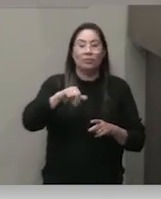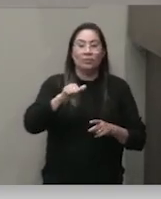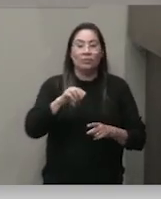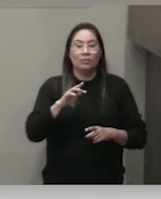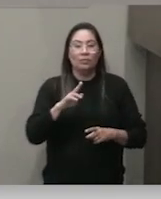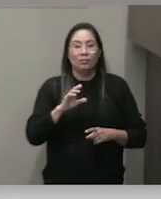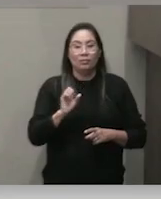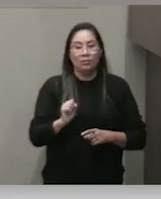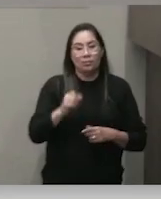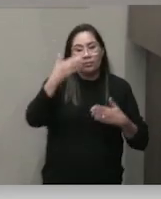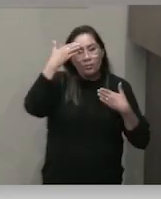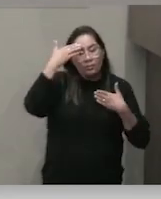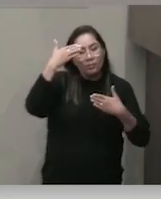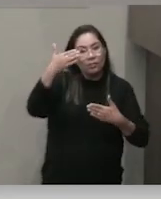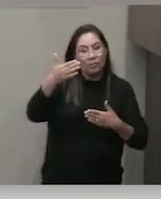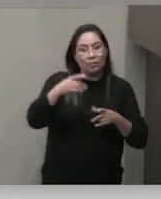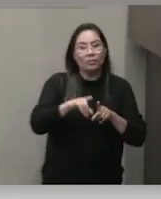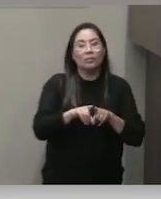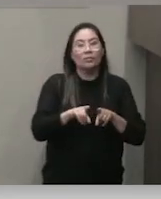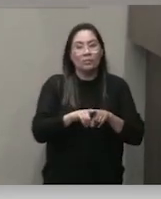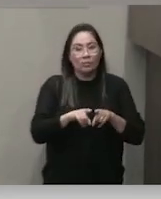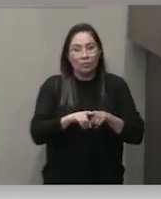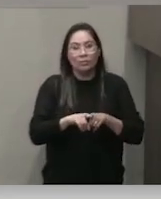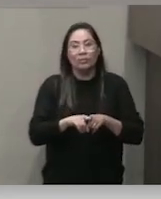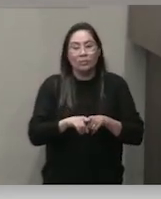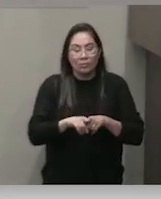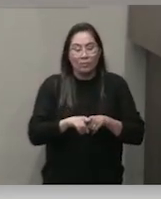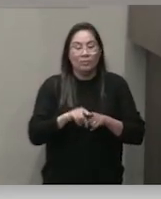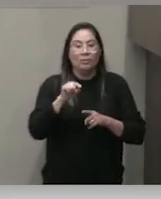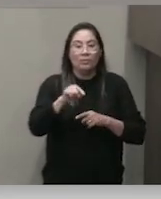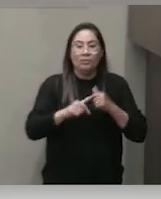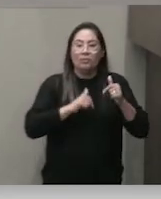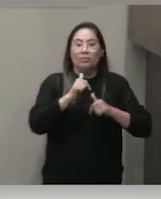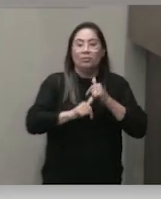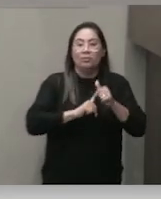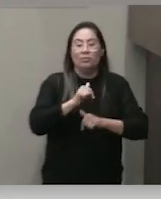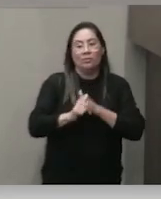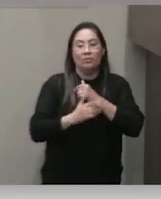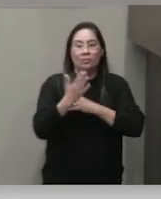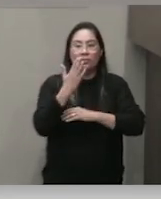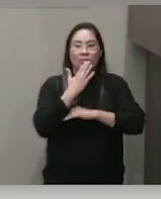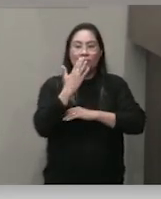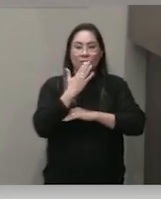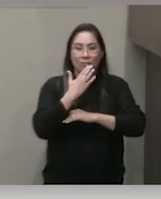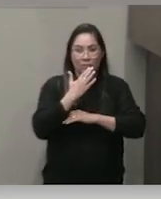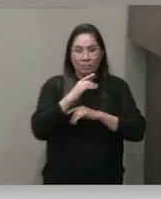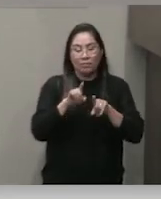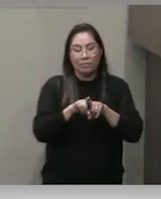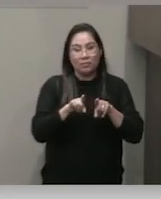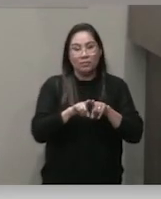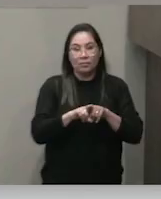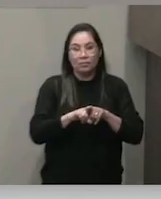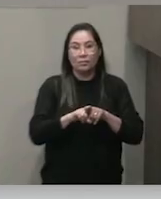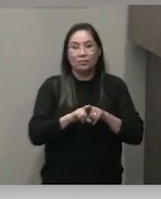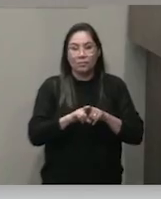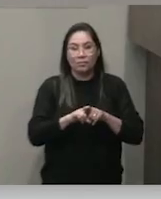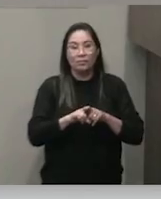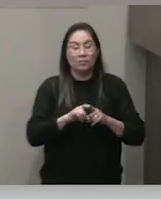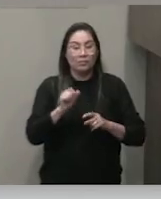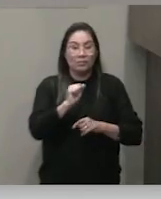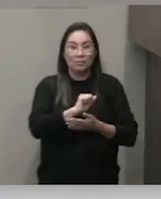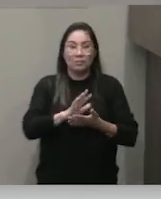fica o agradecimento da casa para esses nobres guerreiros que nos auxiliaram nessa função, hein? Que com certeza é uma função fora